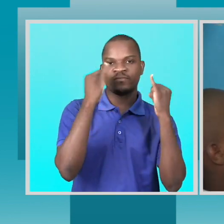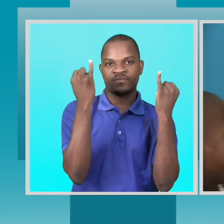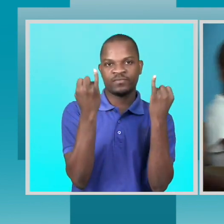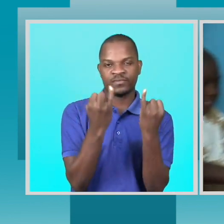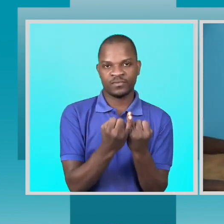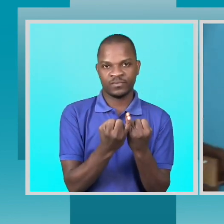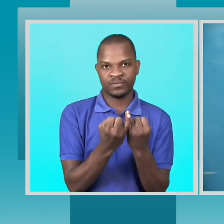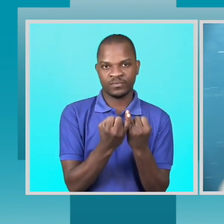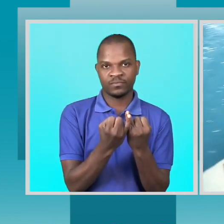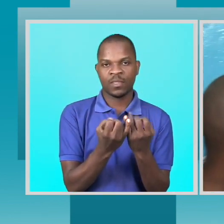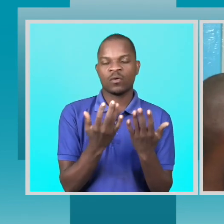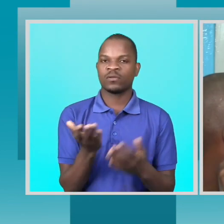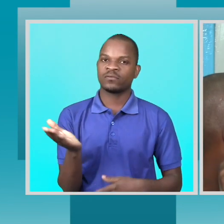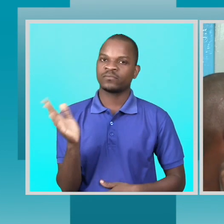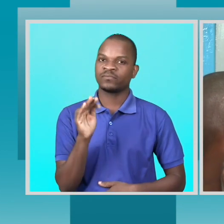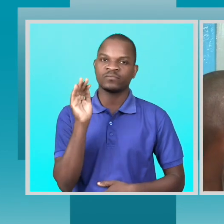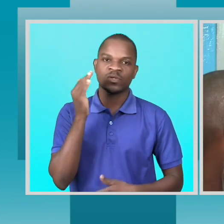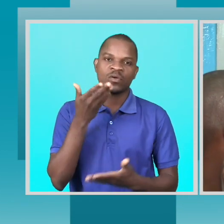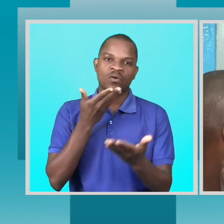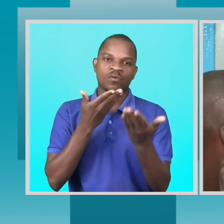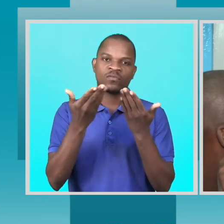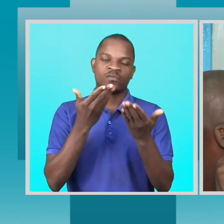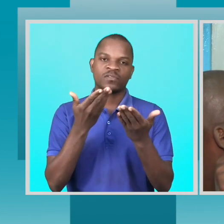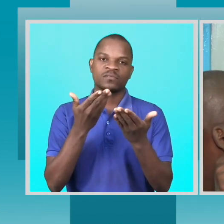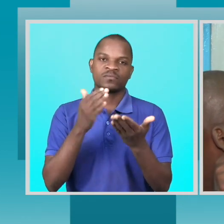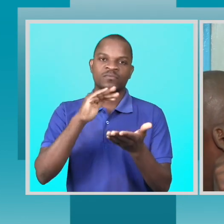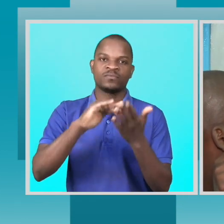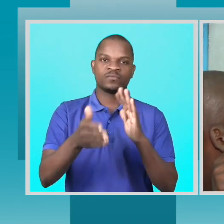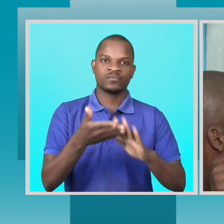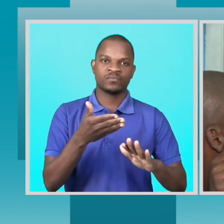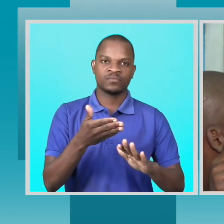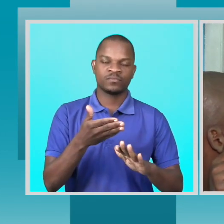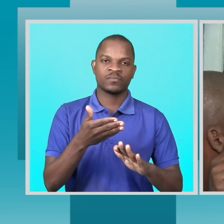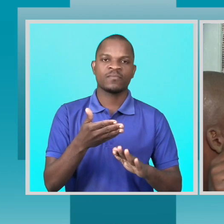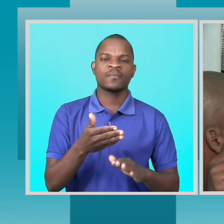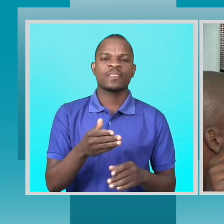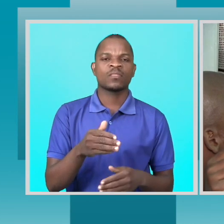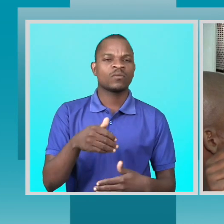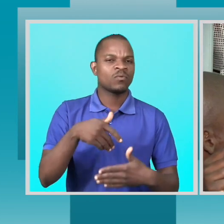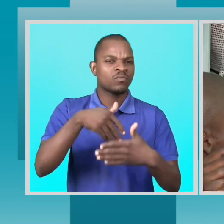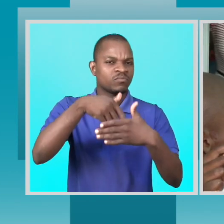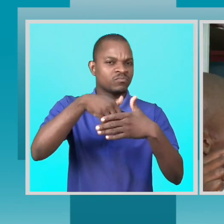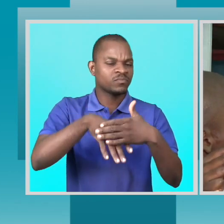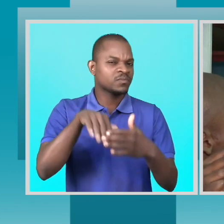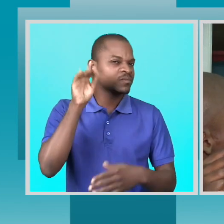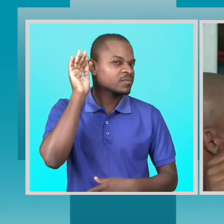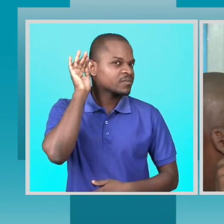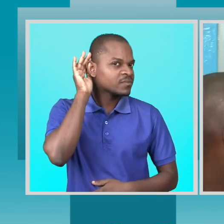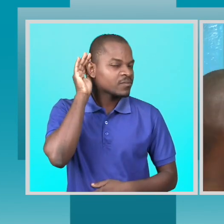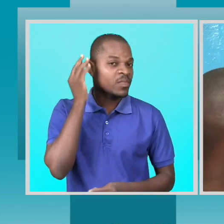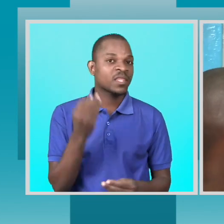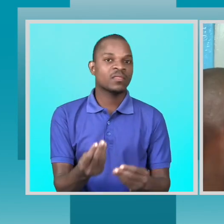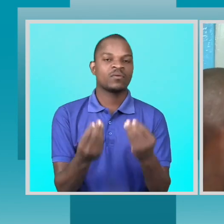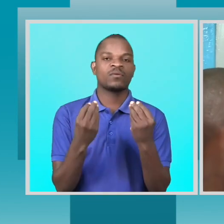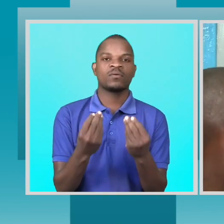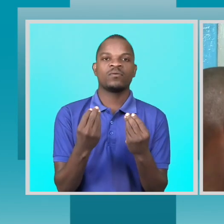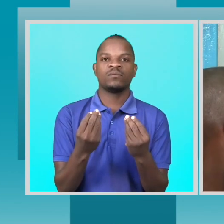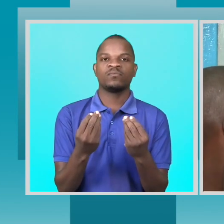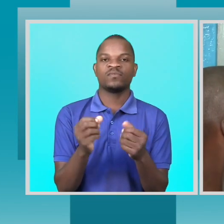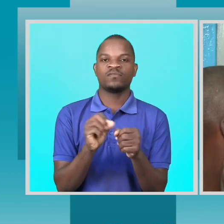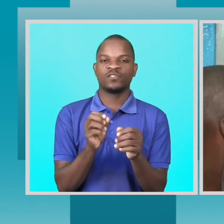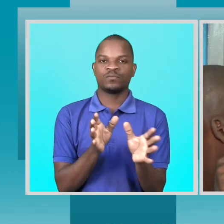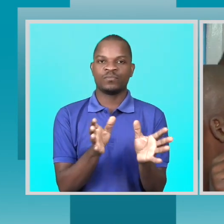com a professora. Professora, vamos entender um pouco, sobretudo, como é tem